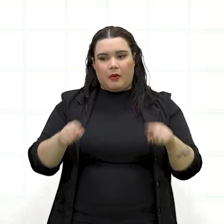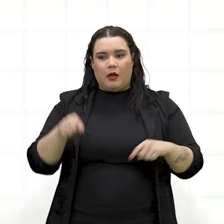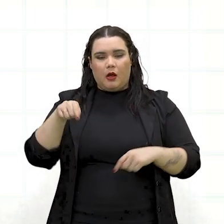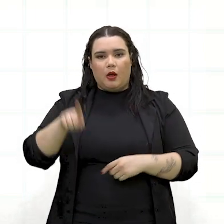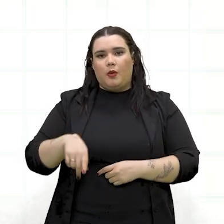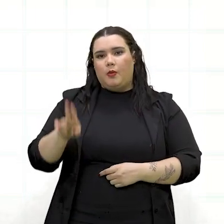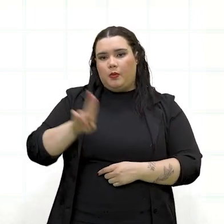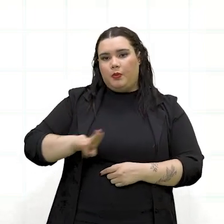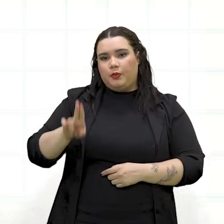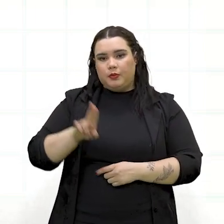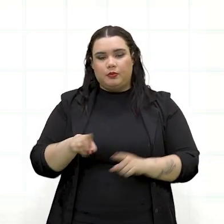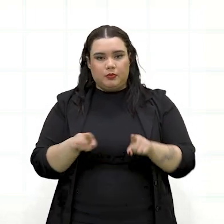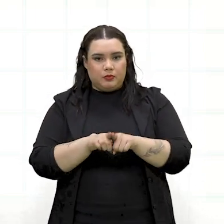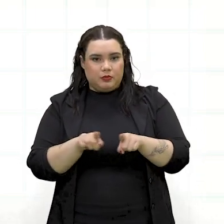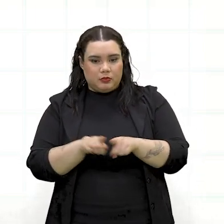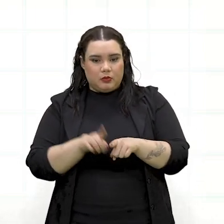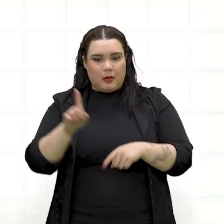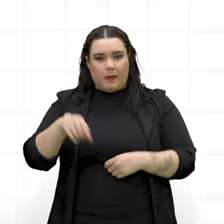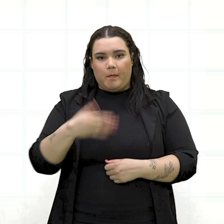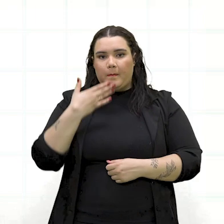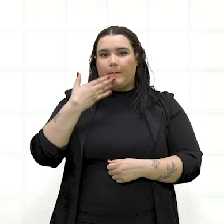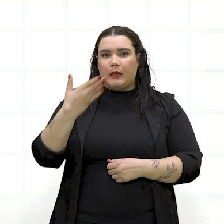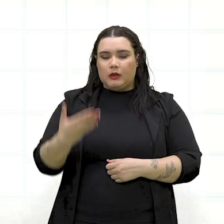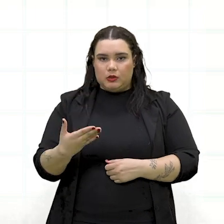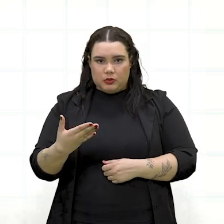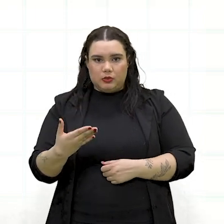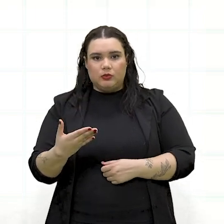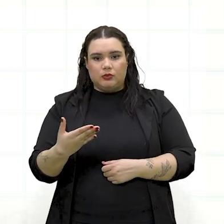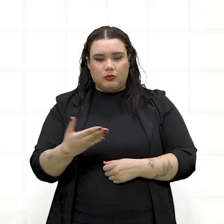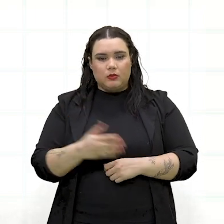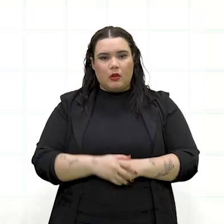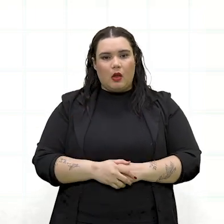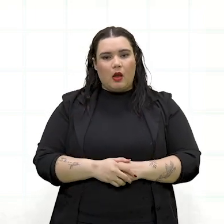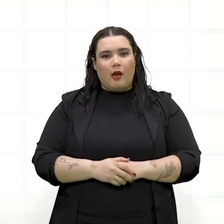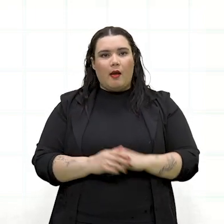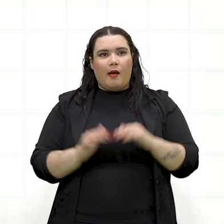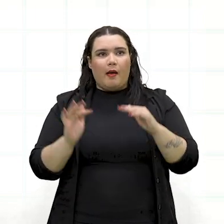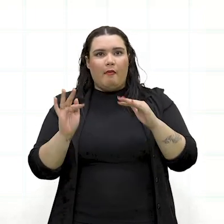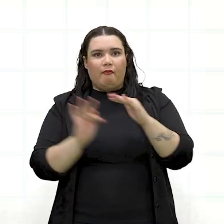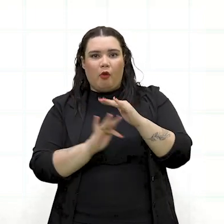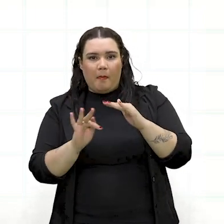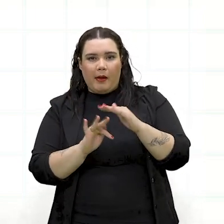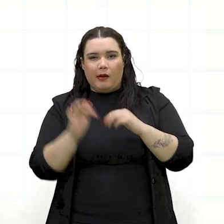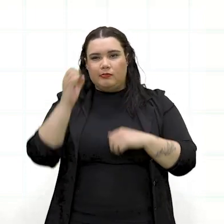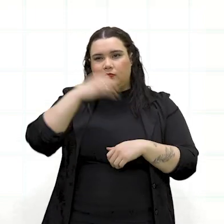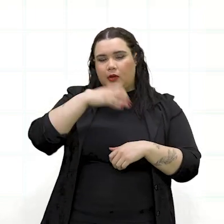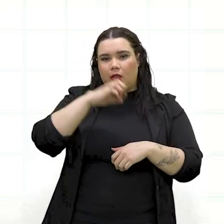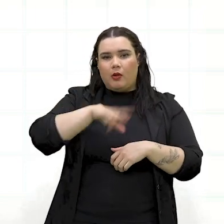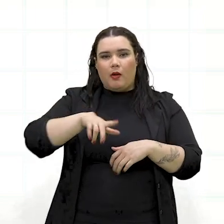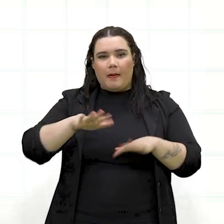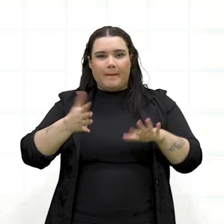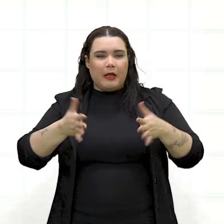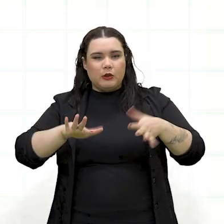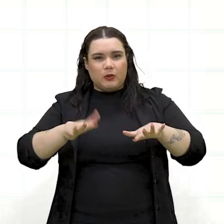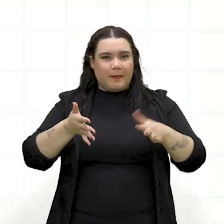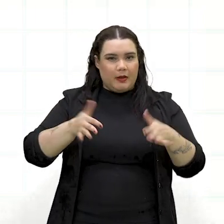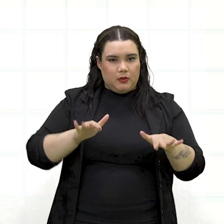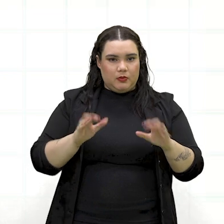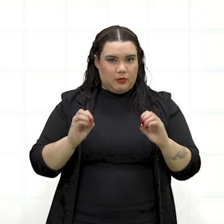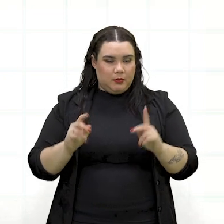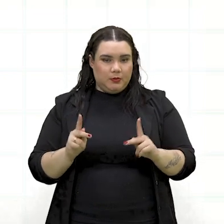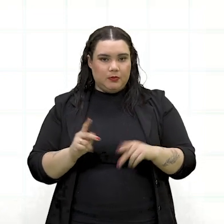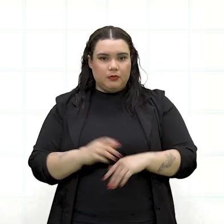usada também, para fazer pedidos não muito formais e nem mal educado. Fica o meio termo ali, tá bom?